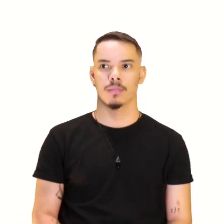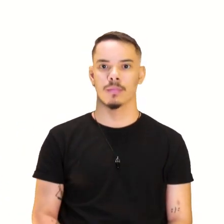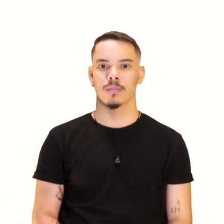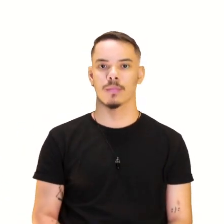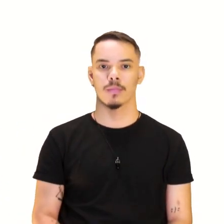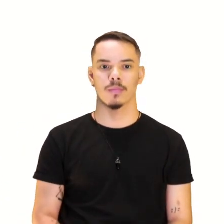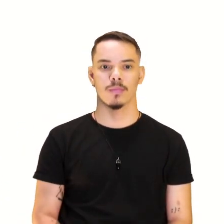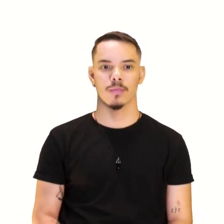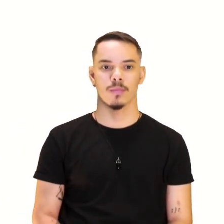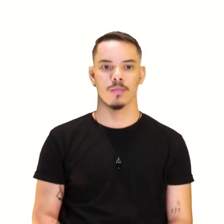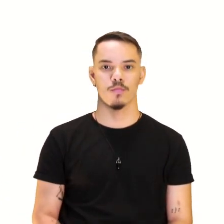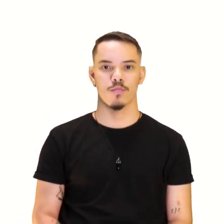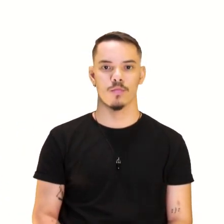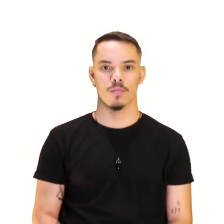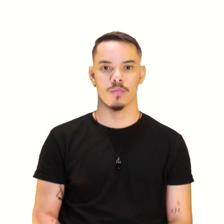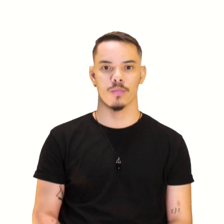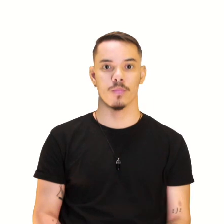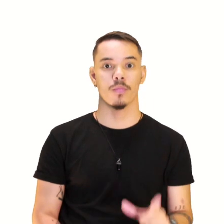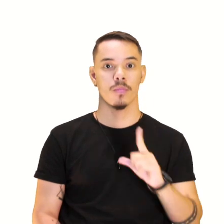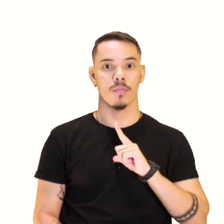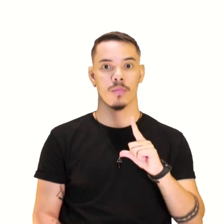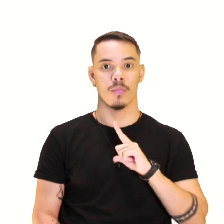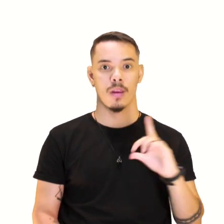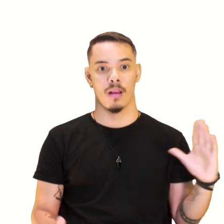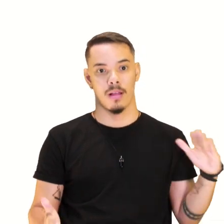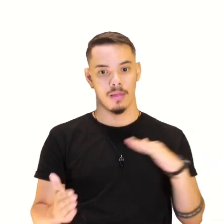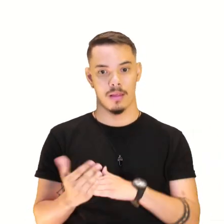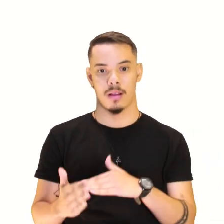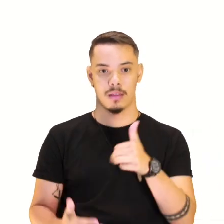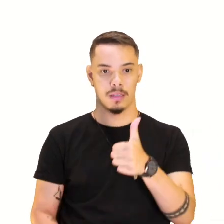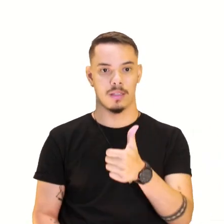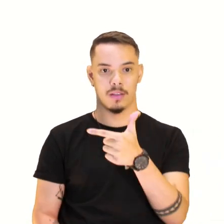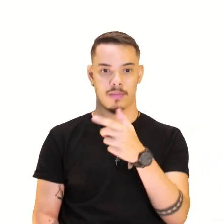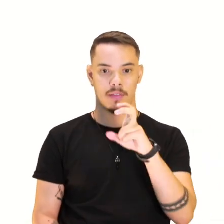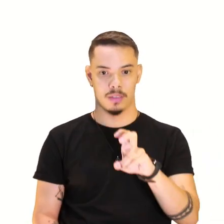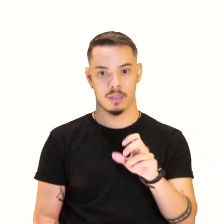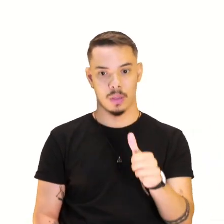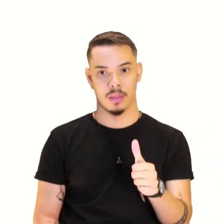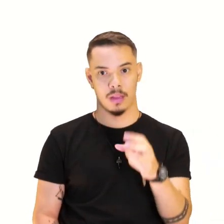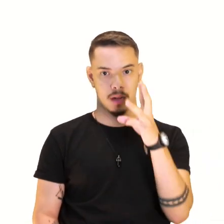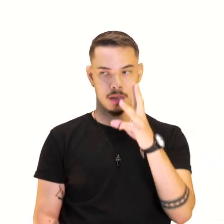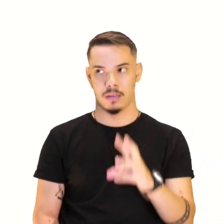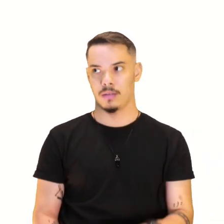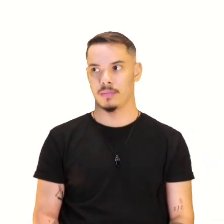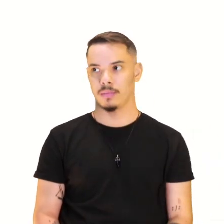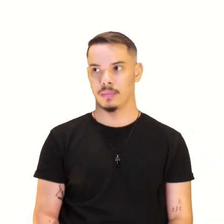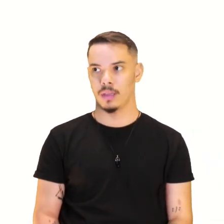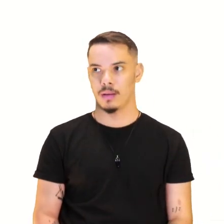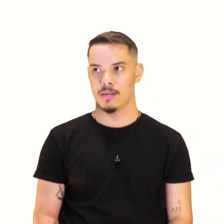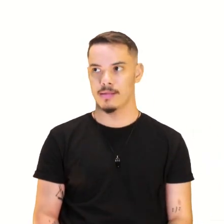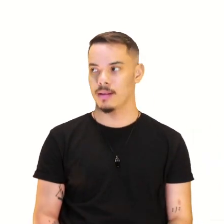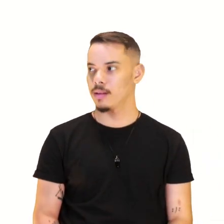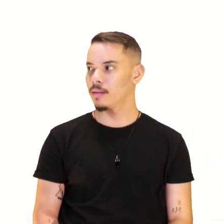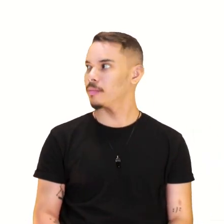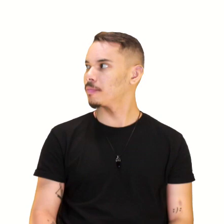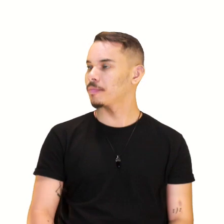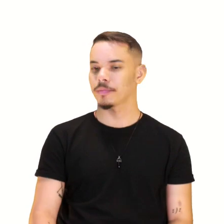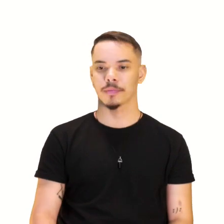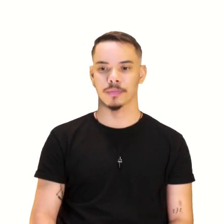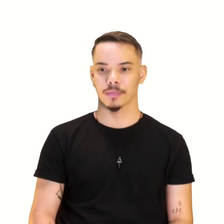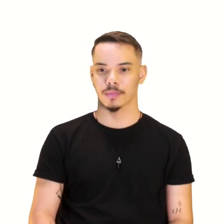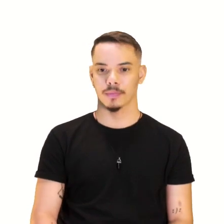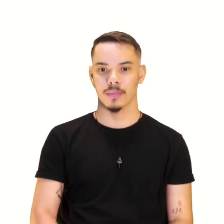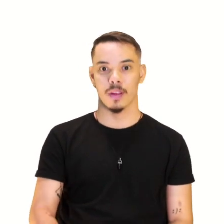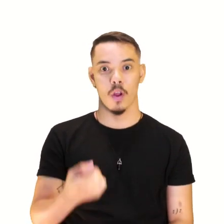35... Enfim, teremos aí, até chegar no 125, 13 números nessa sequência, 13 termos. E olha que